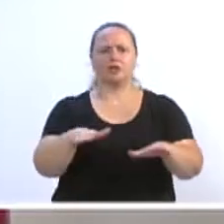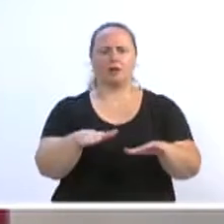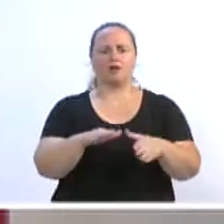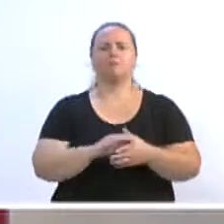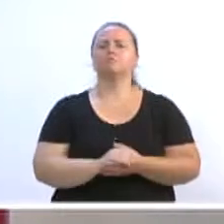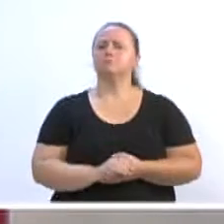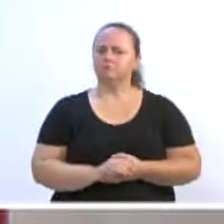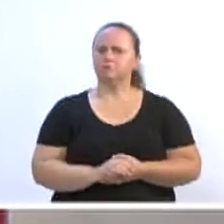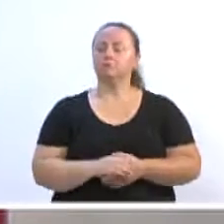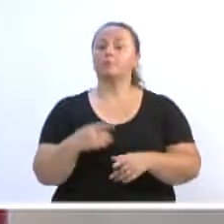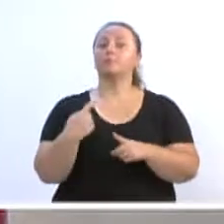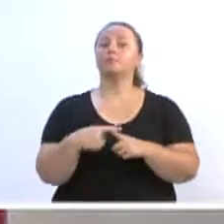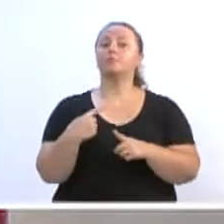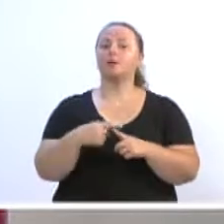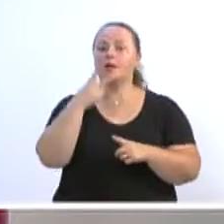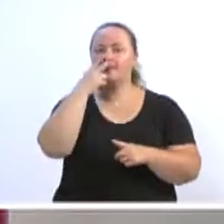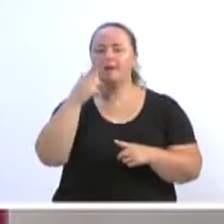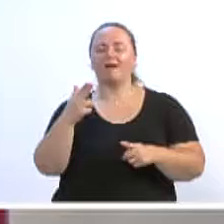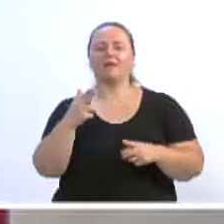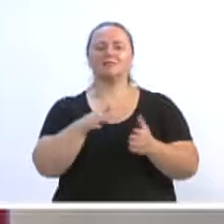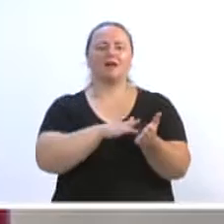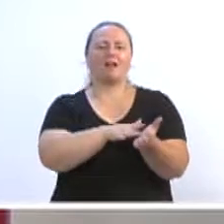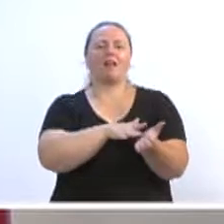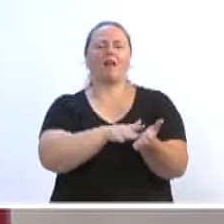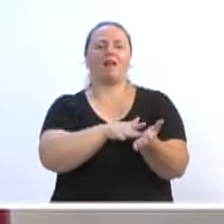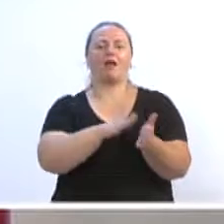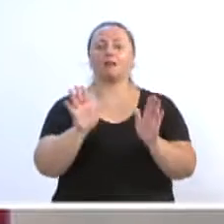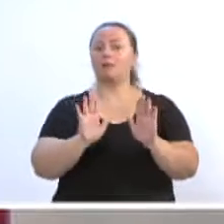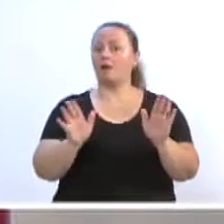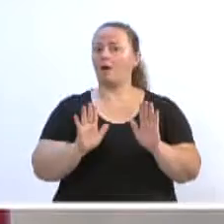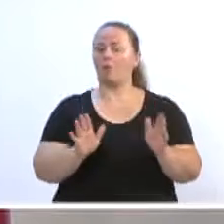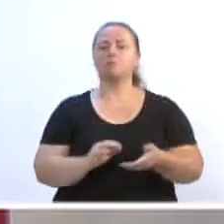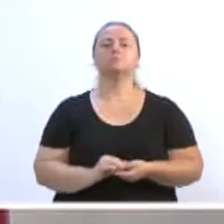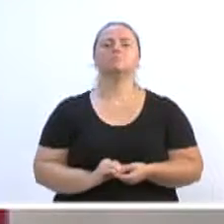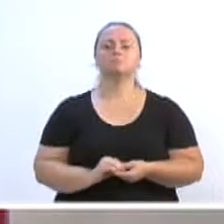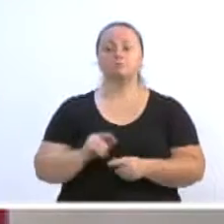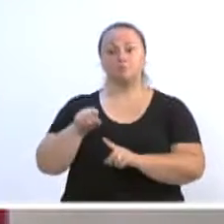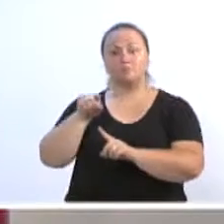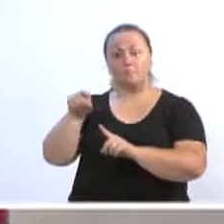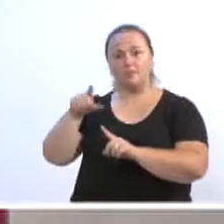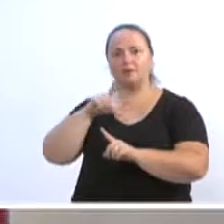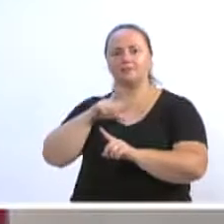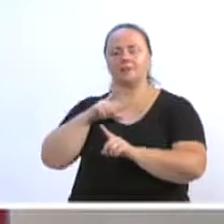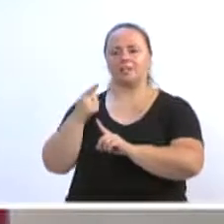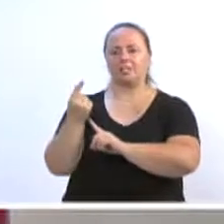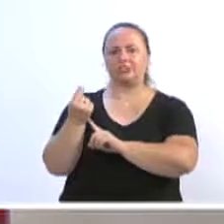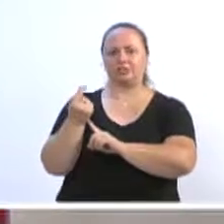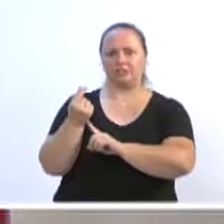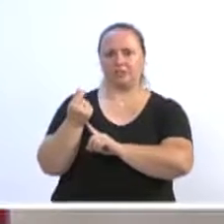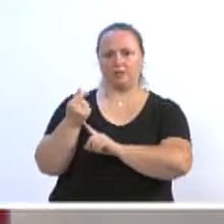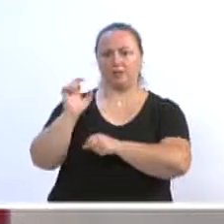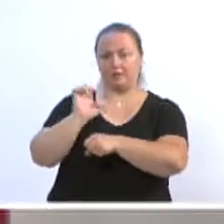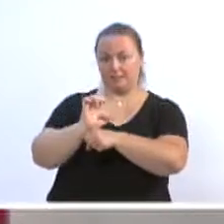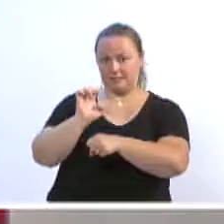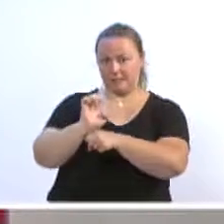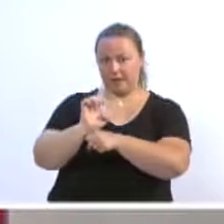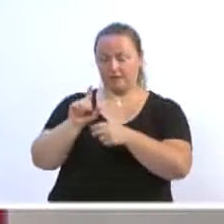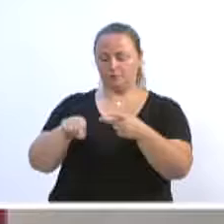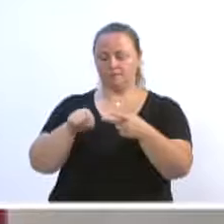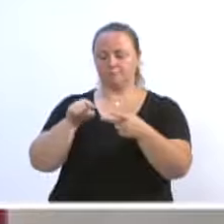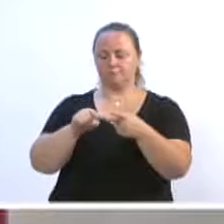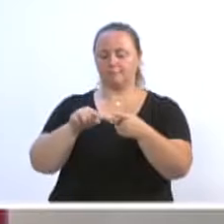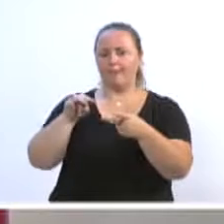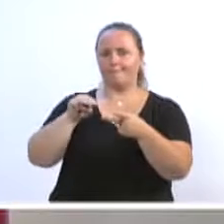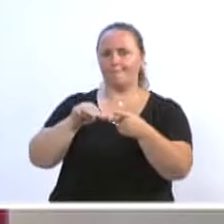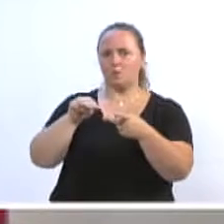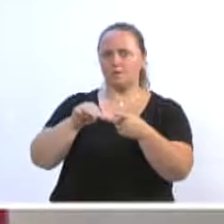poderes constituídos e pela sociedade, porque ele é financiado pelo governo do Estado, pelo governo